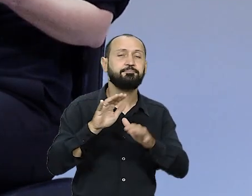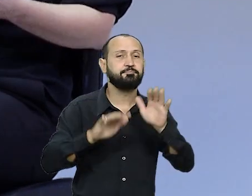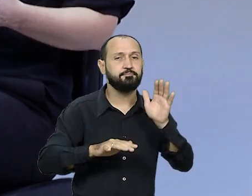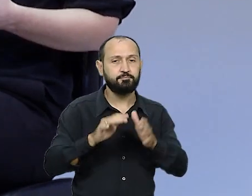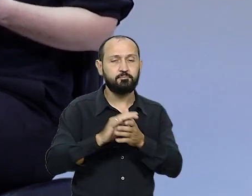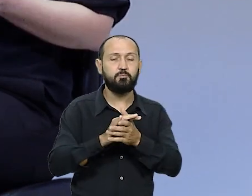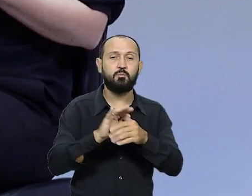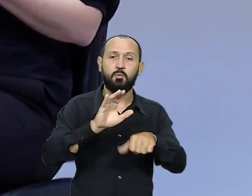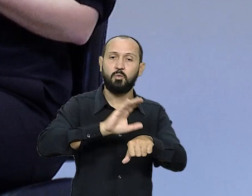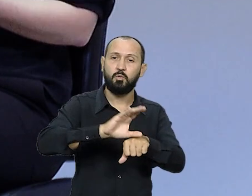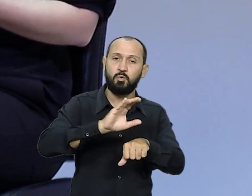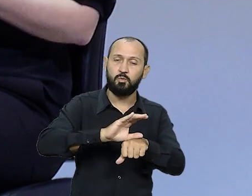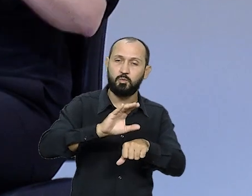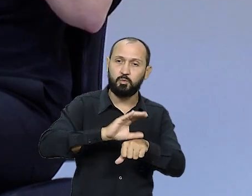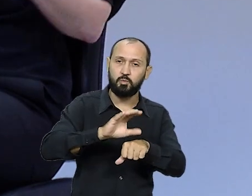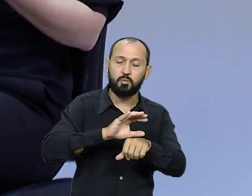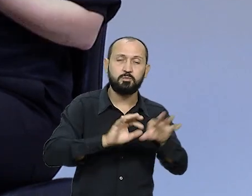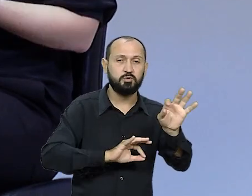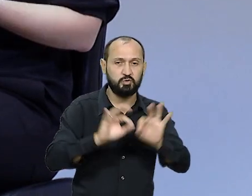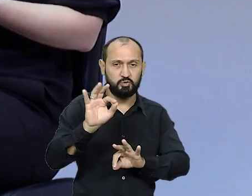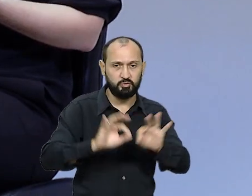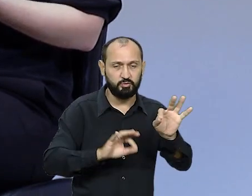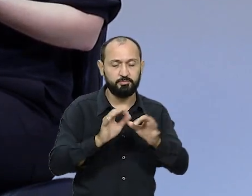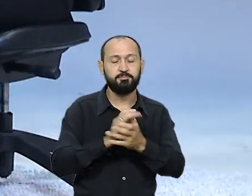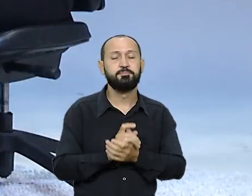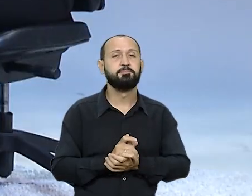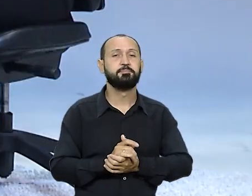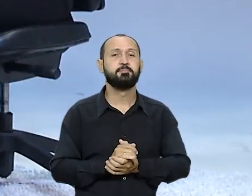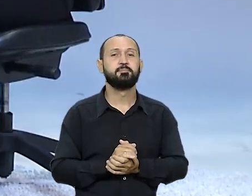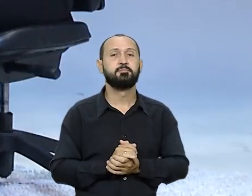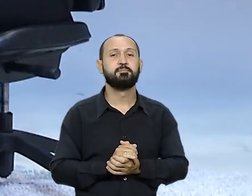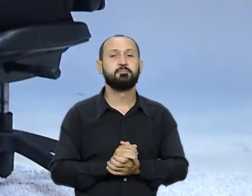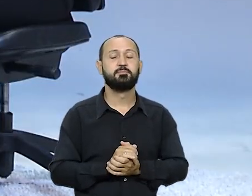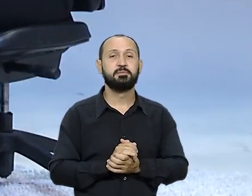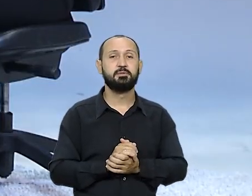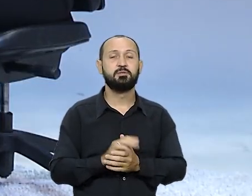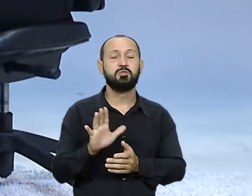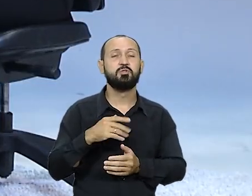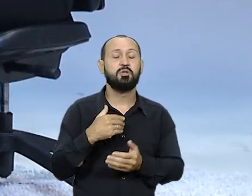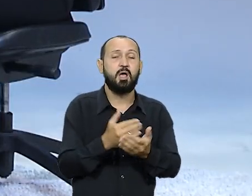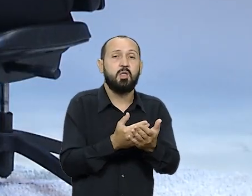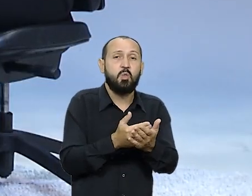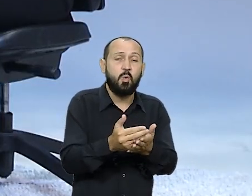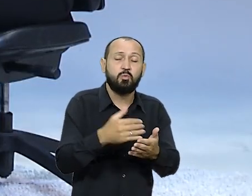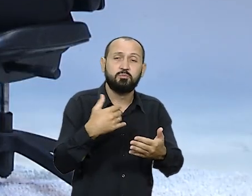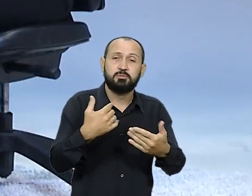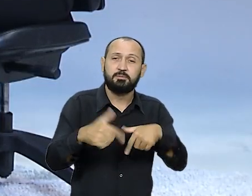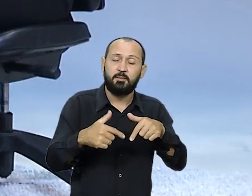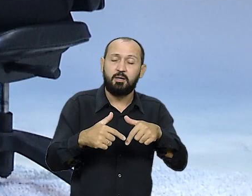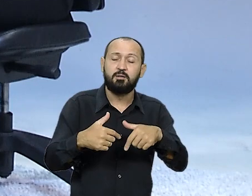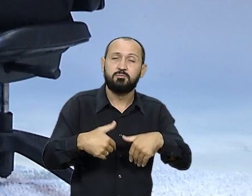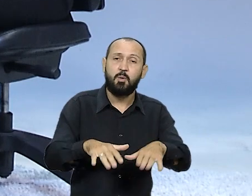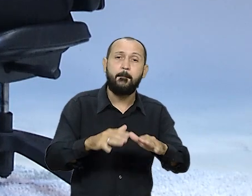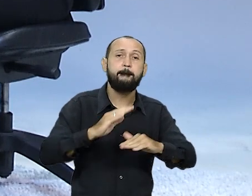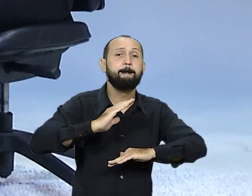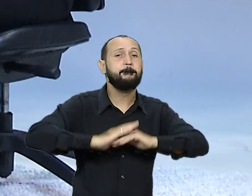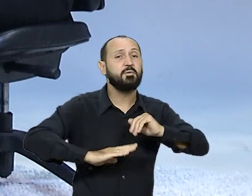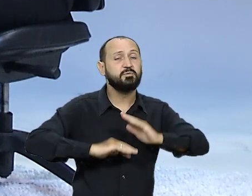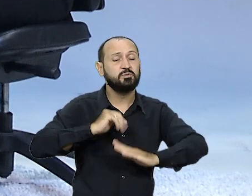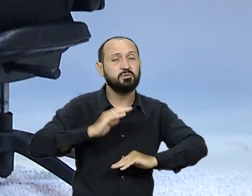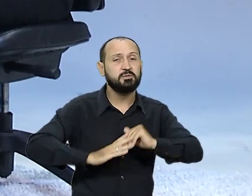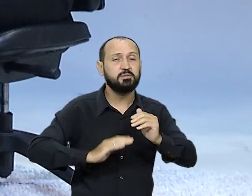das faculdades, eu estou falando dos cursos, do curso preparatório. Do ensino como um todo. Do ensino como um todo. Nós estamos despejando no mercado de